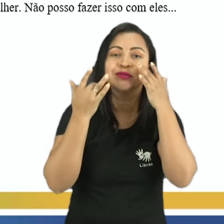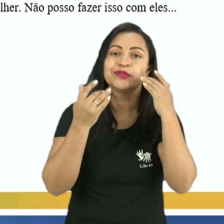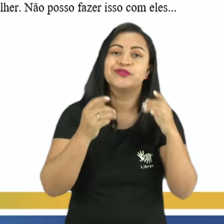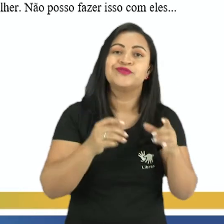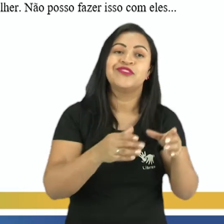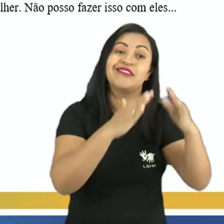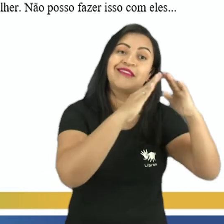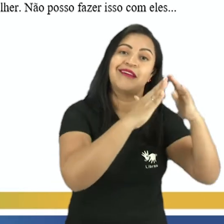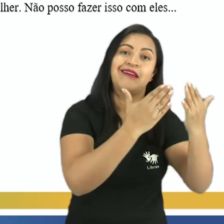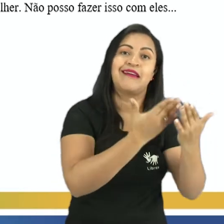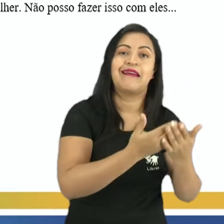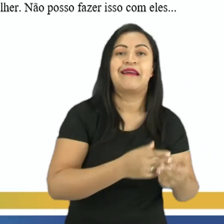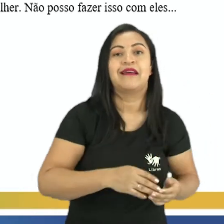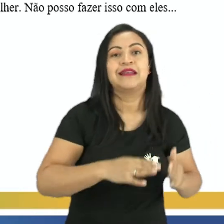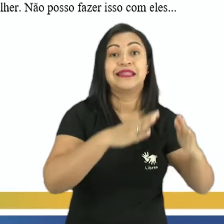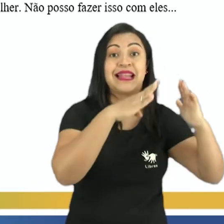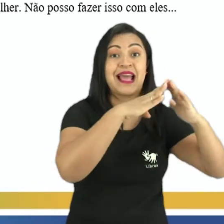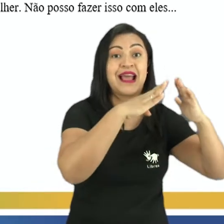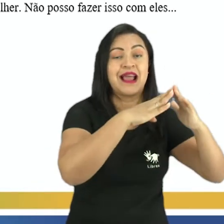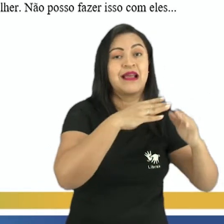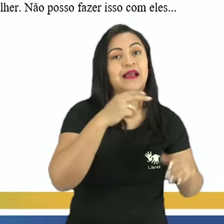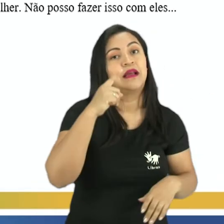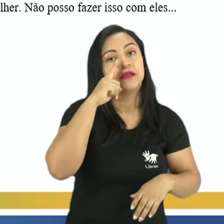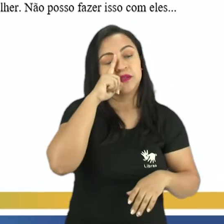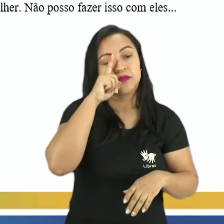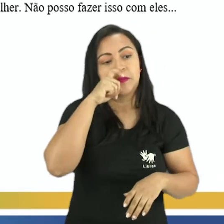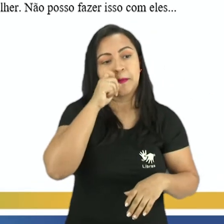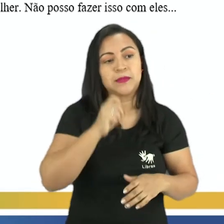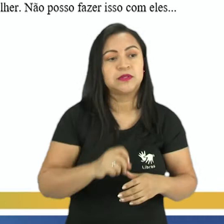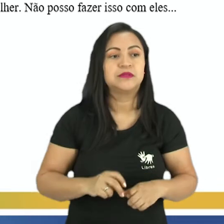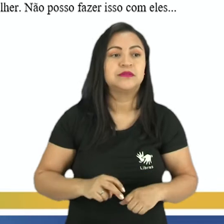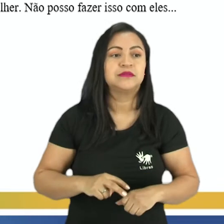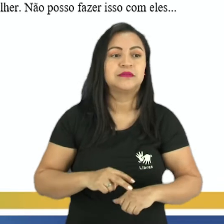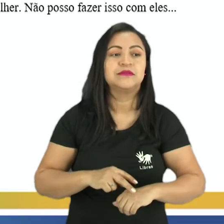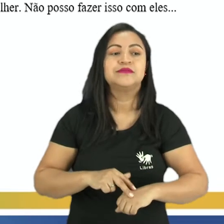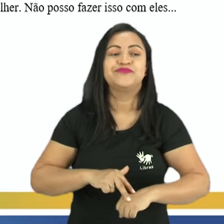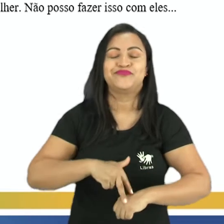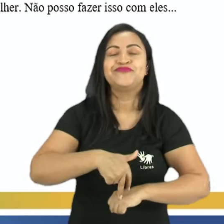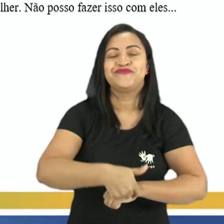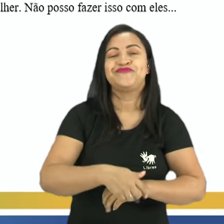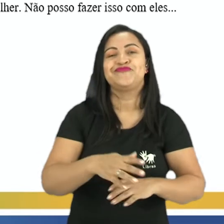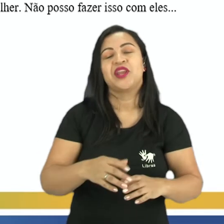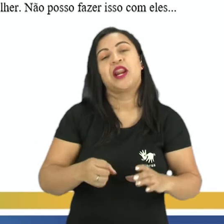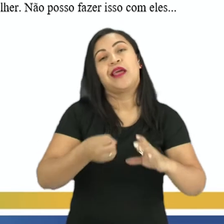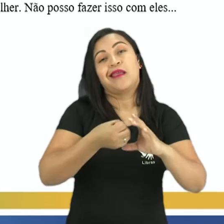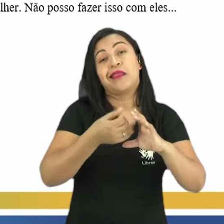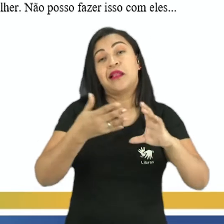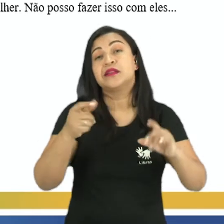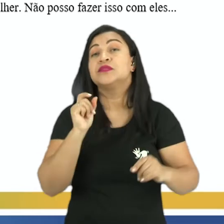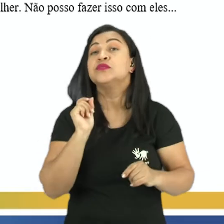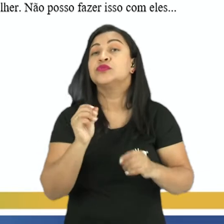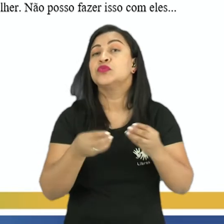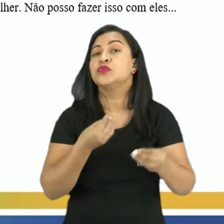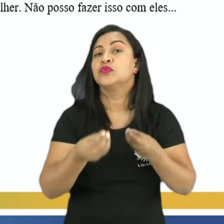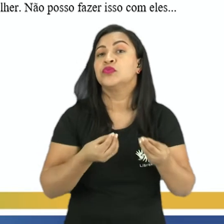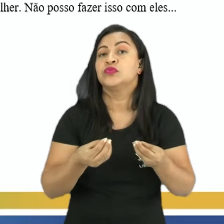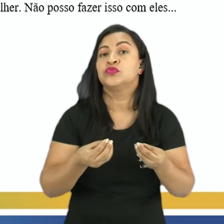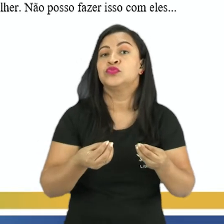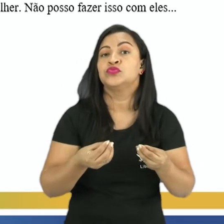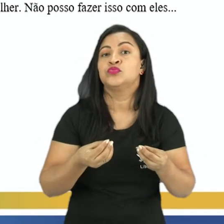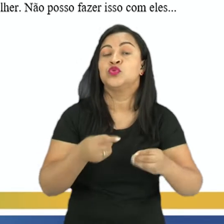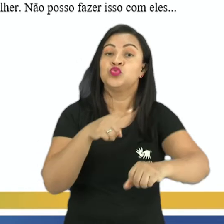tempo. O tempo são divididos em algumas classificações. Observe, ele é classificado no tempo de